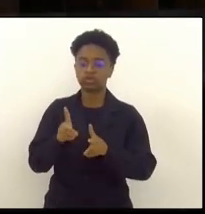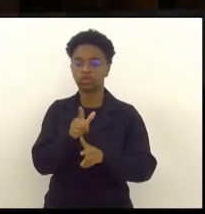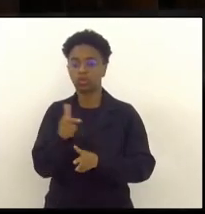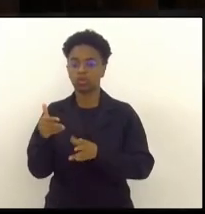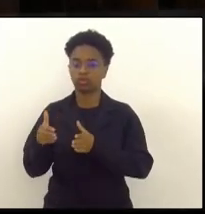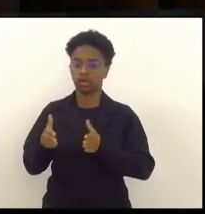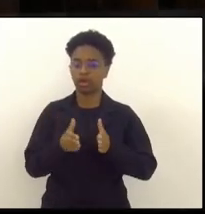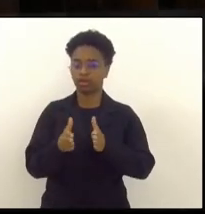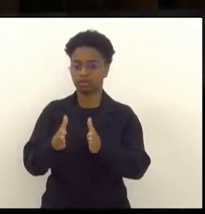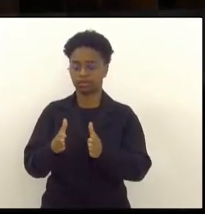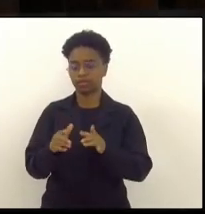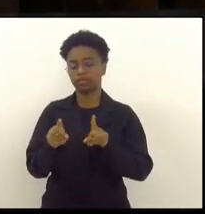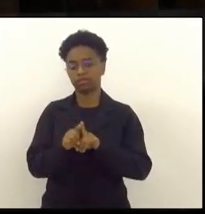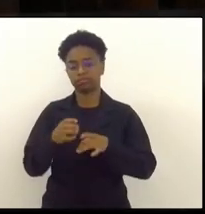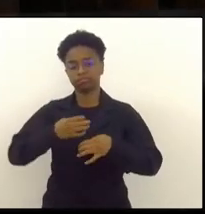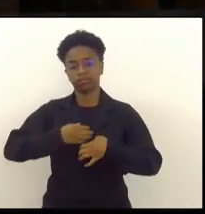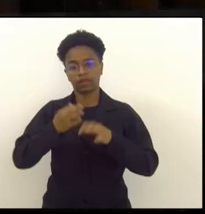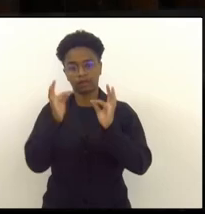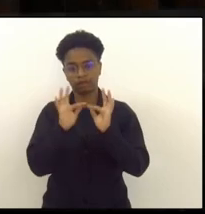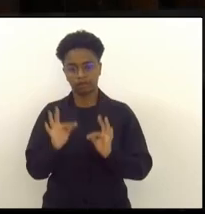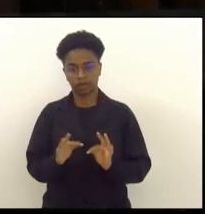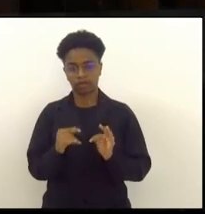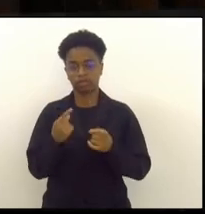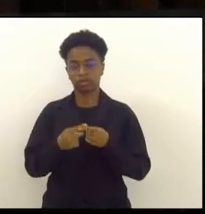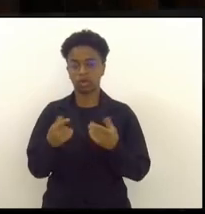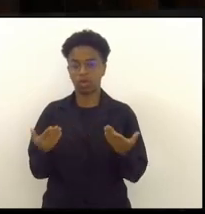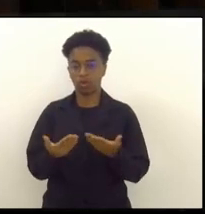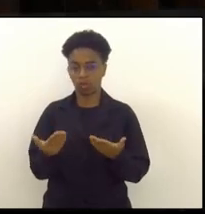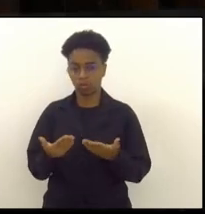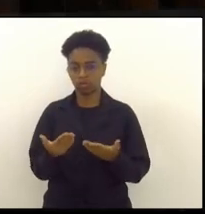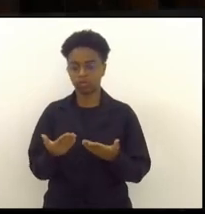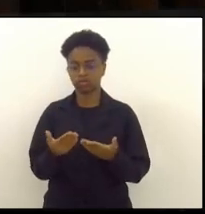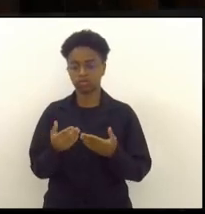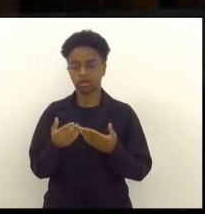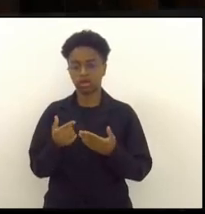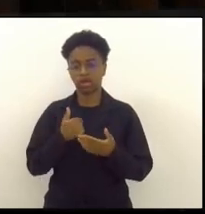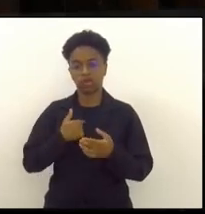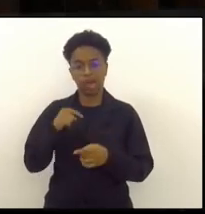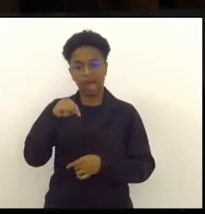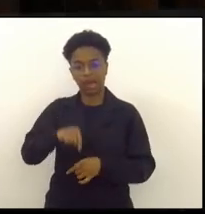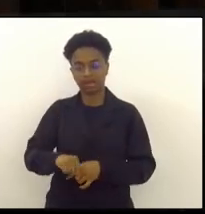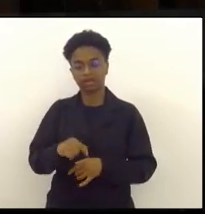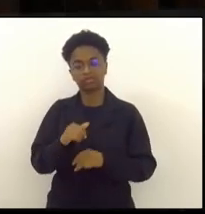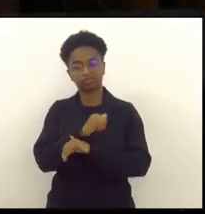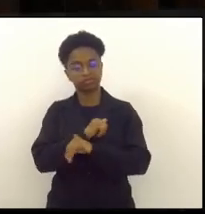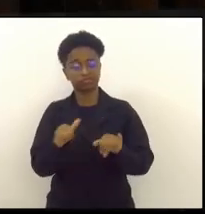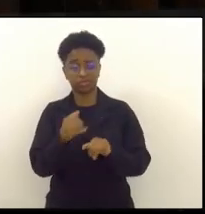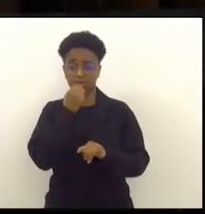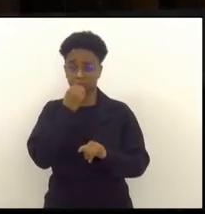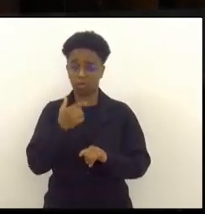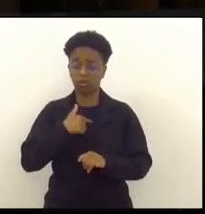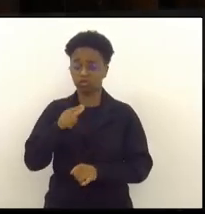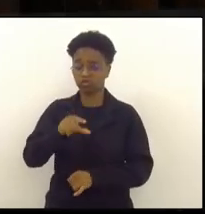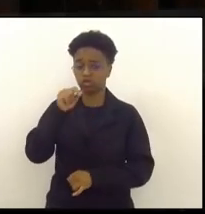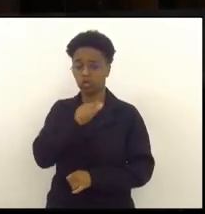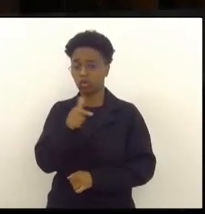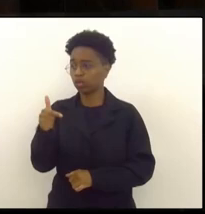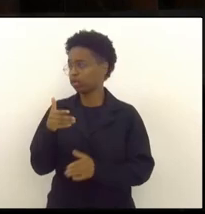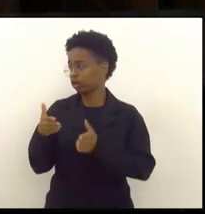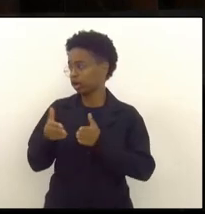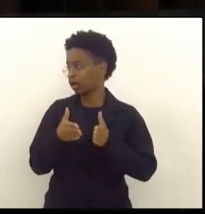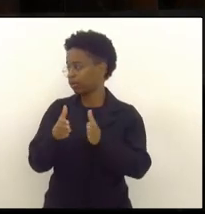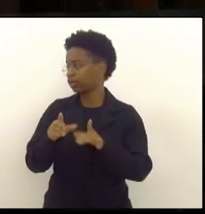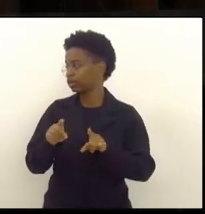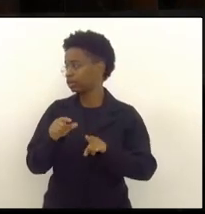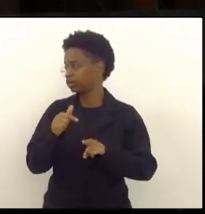E fico muito feliz por hoje poder estar aqui e dizer que bom que eu segui por esse outro caminho. Talvez eu fosse uma